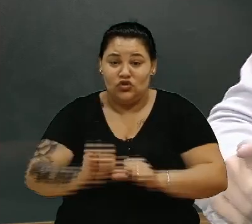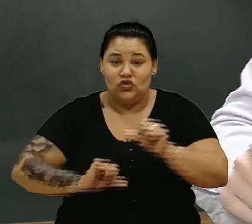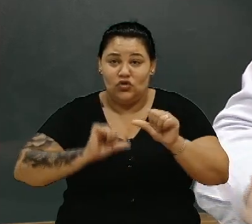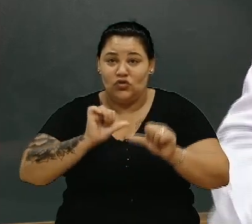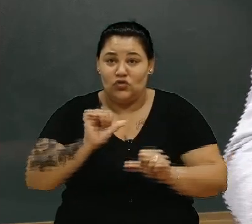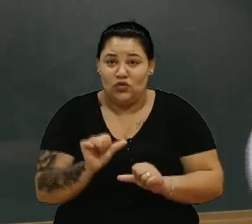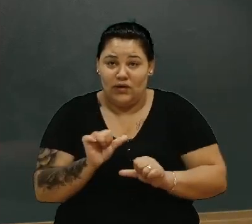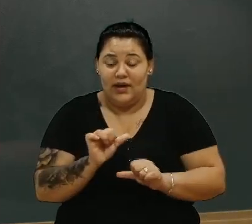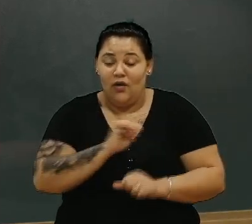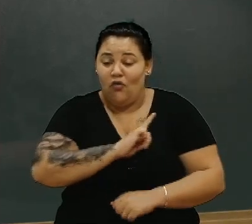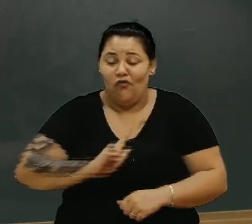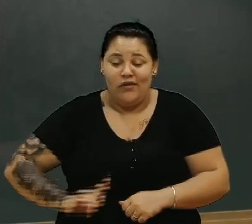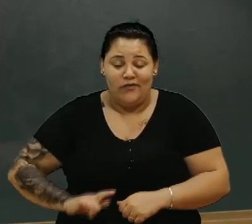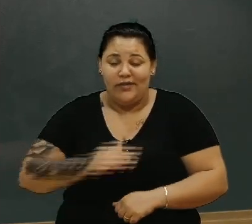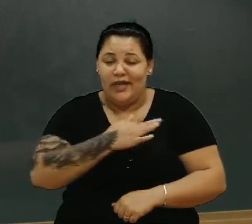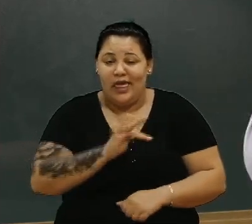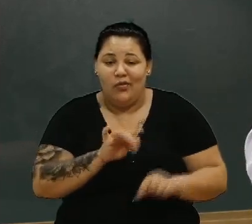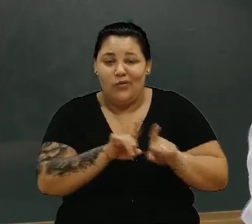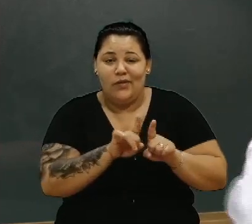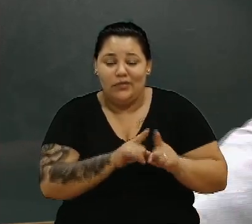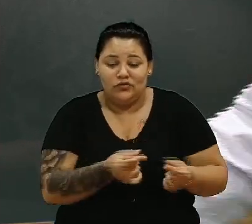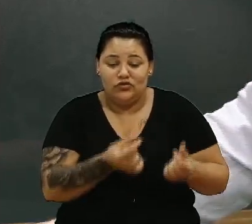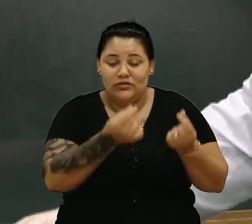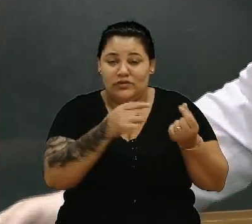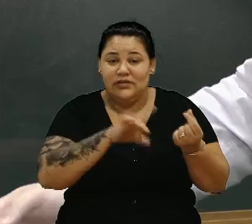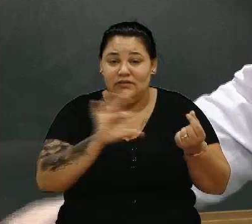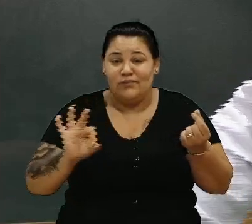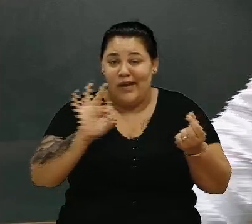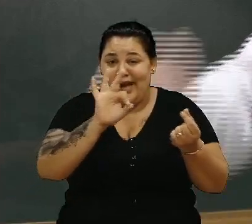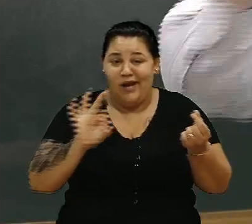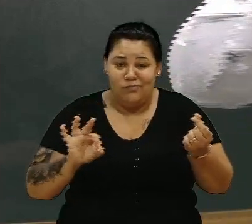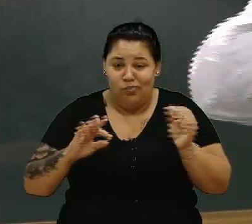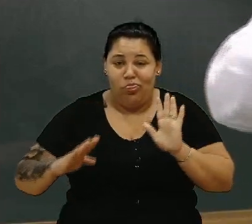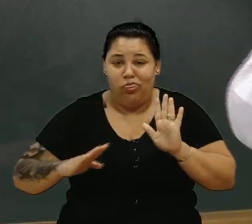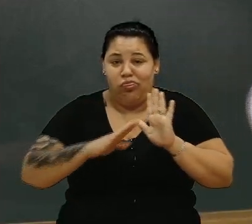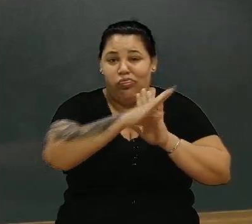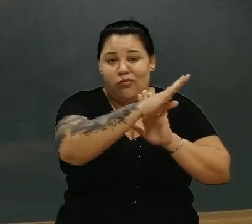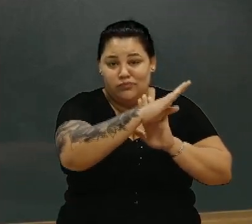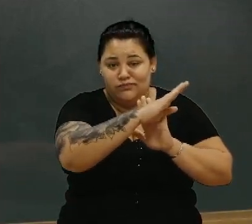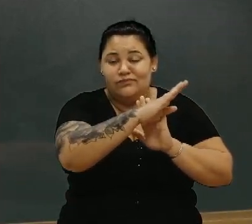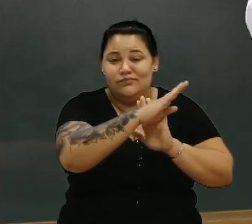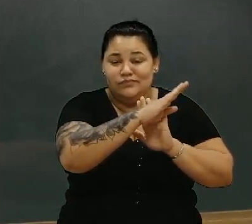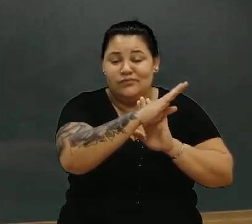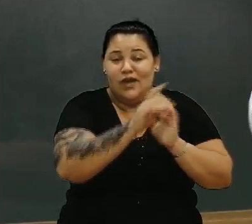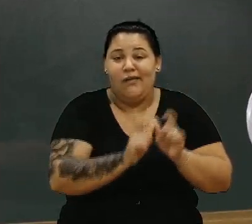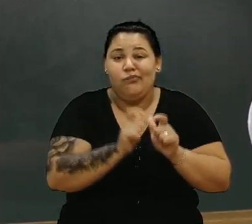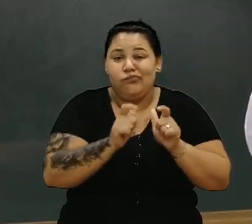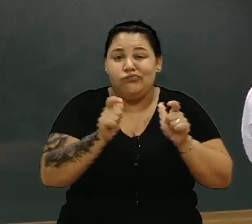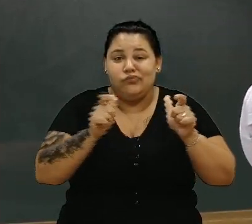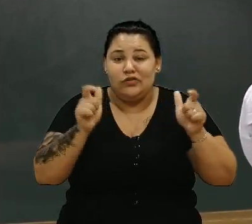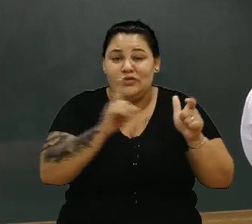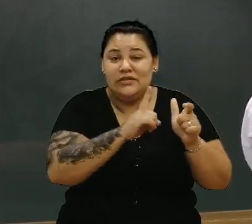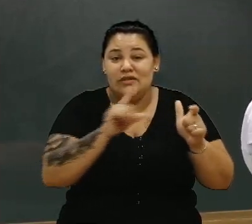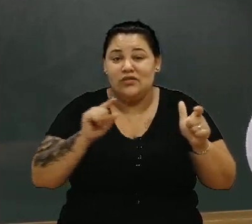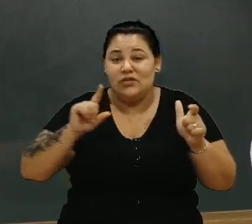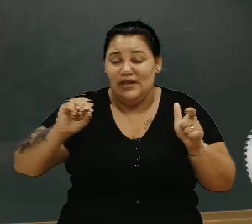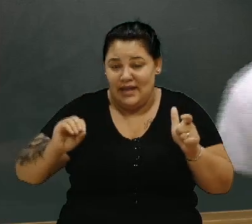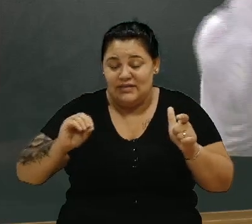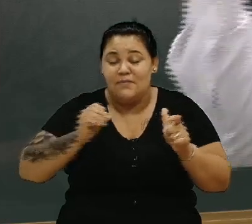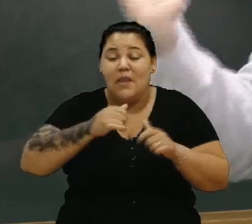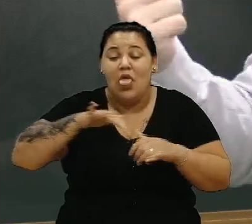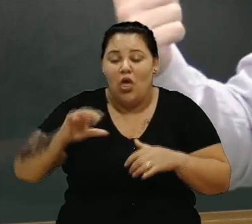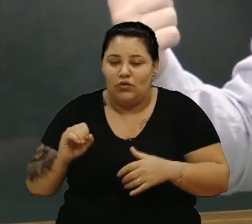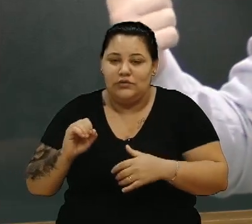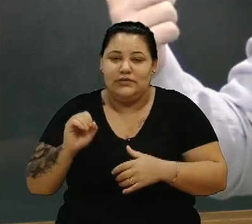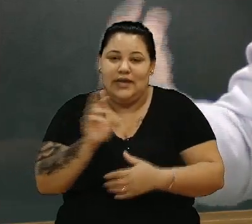o seu orçamento. Nós vivemos ainda 2 aumentos de taxa Selic, que aumentaram o déficit em 110 milhões de reais, porque